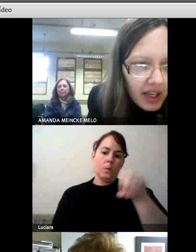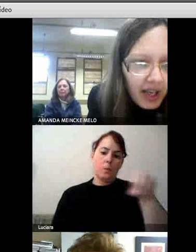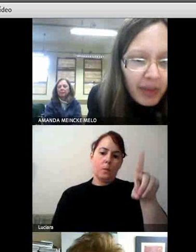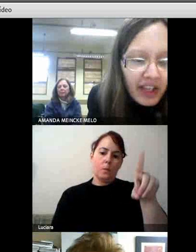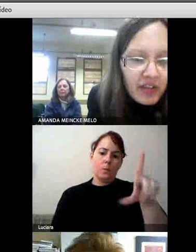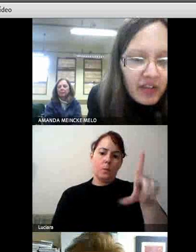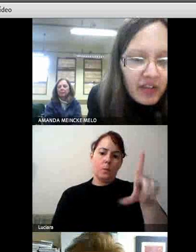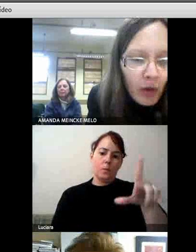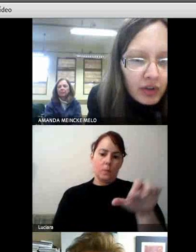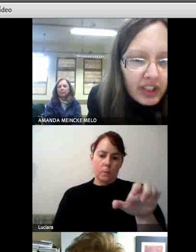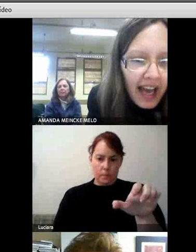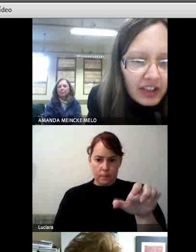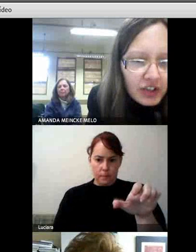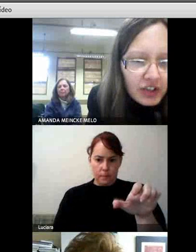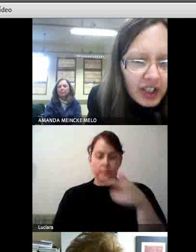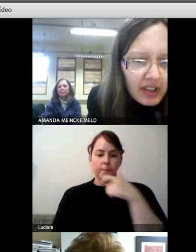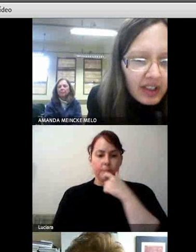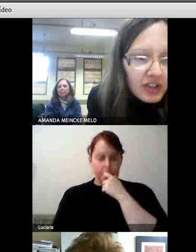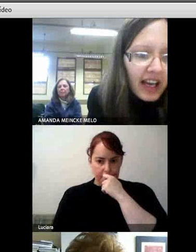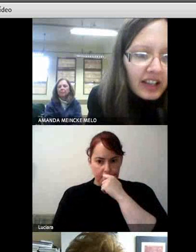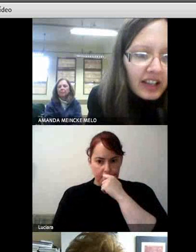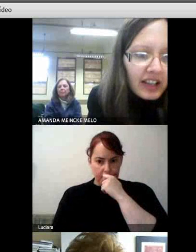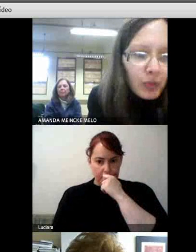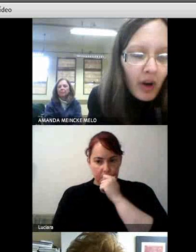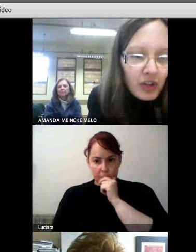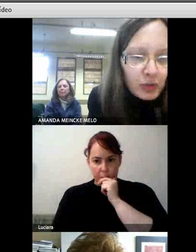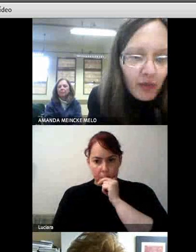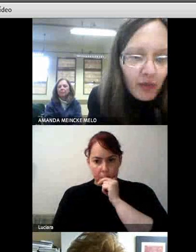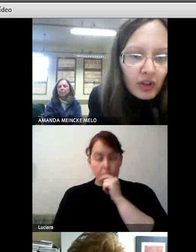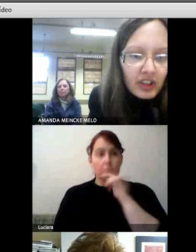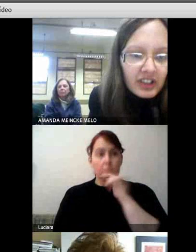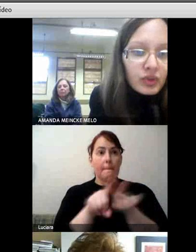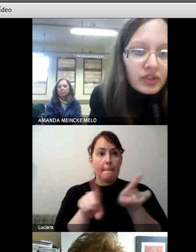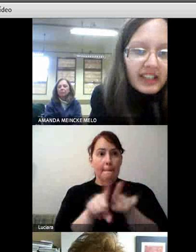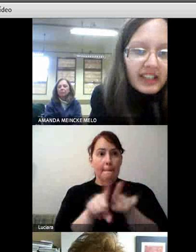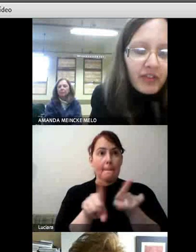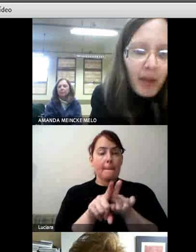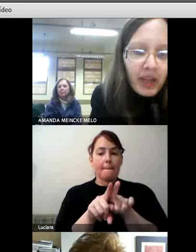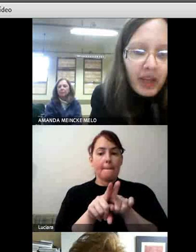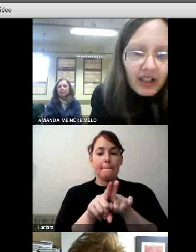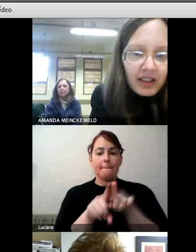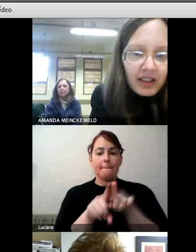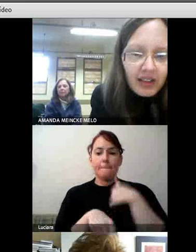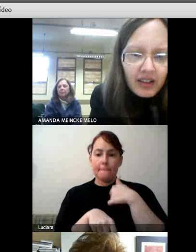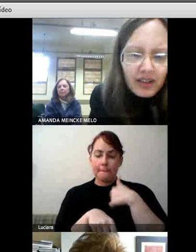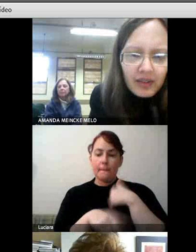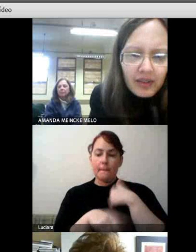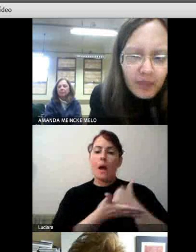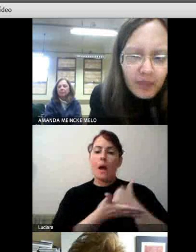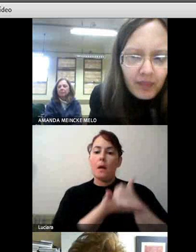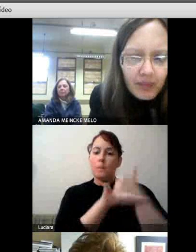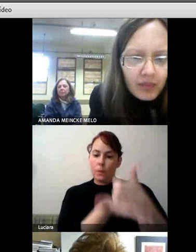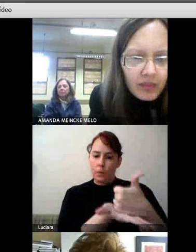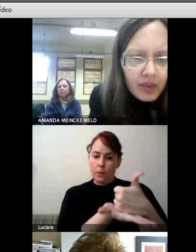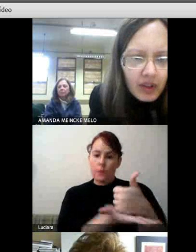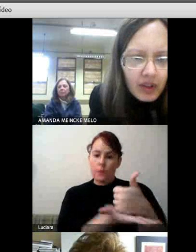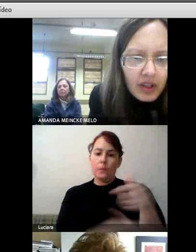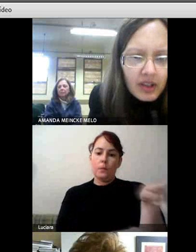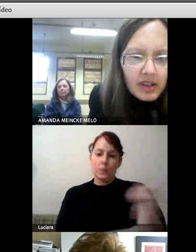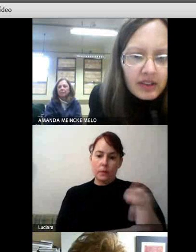né? Também tive a oportunidade de dar suporte aos professores no uso dessa ferramenta. Vamos ver aqui. A Maritânia